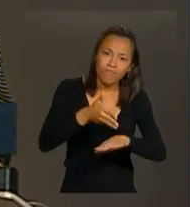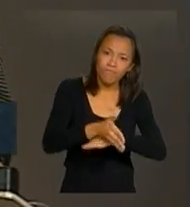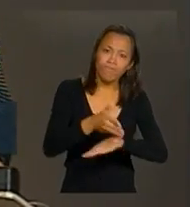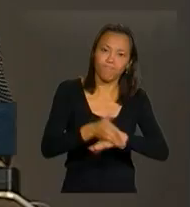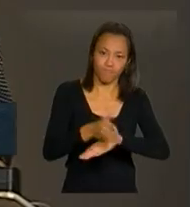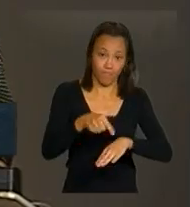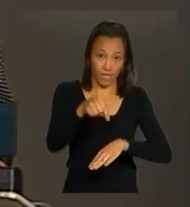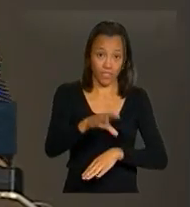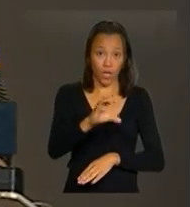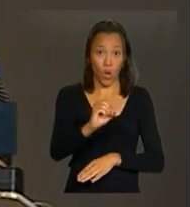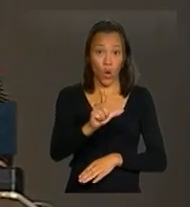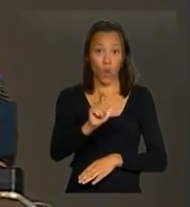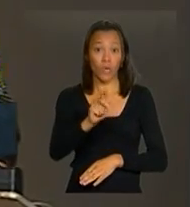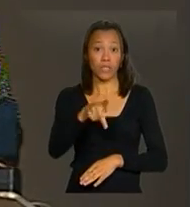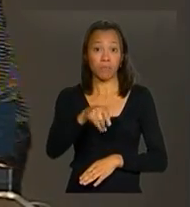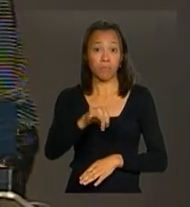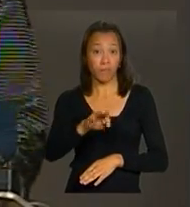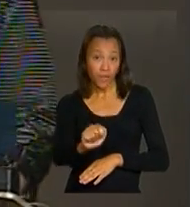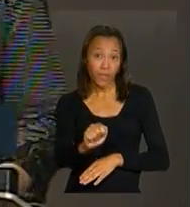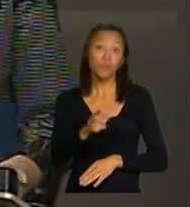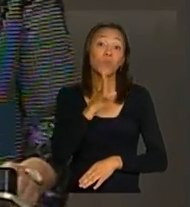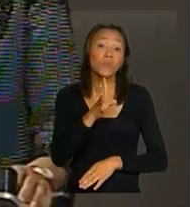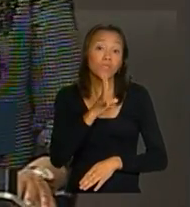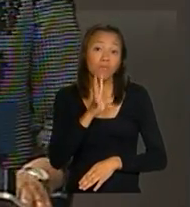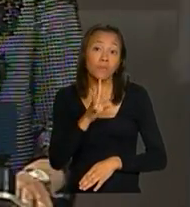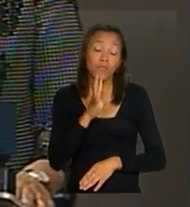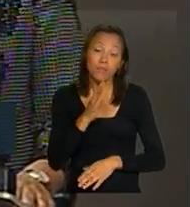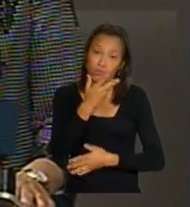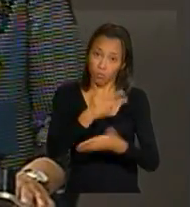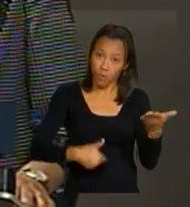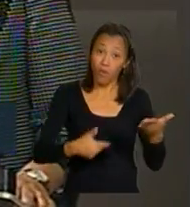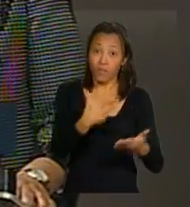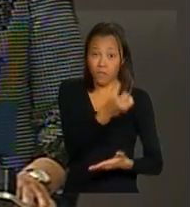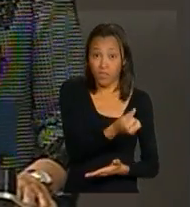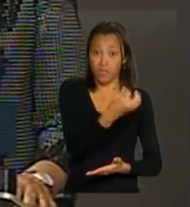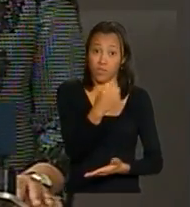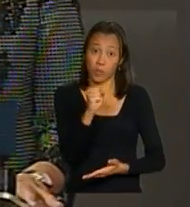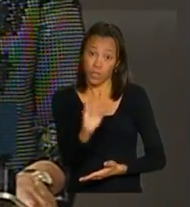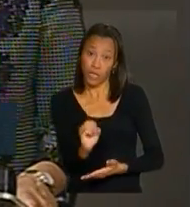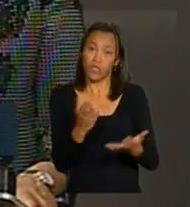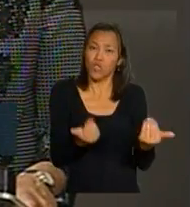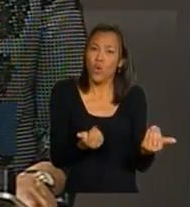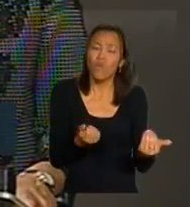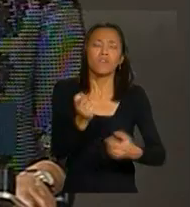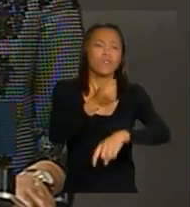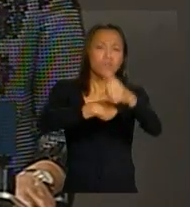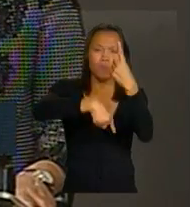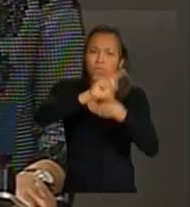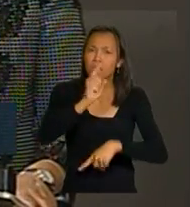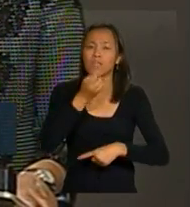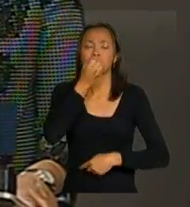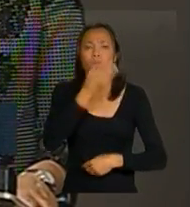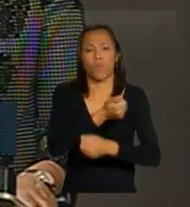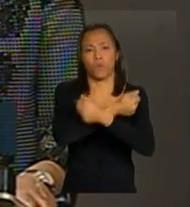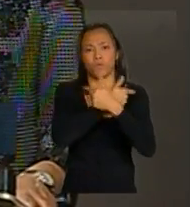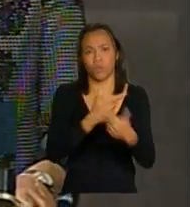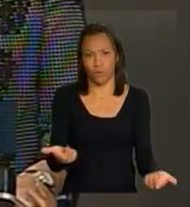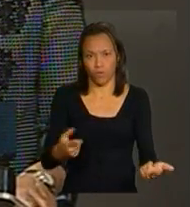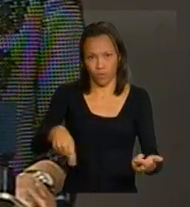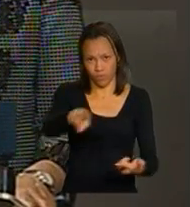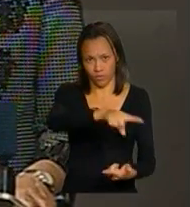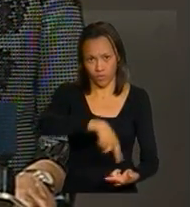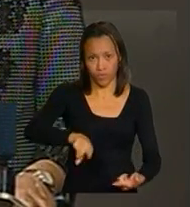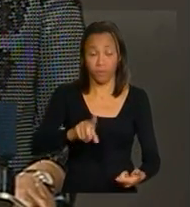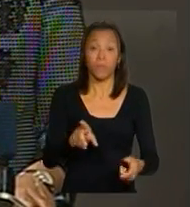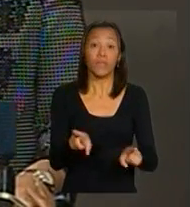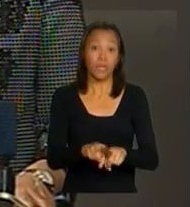Olimpíada do Conhecimento, especialmente aos 680 jovens, muito sucesso e muita boa sorte.